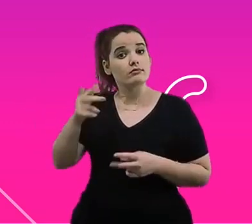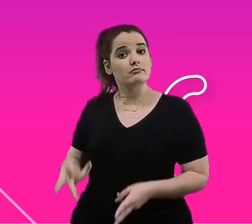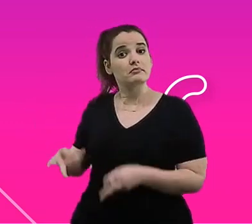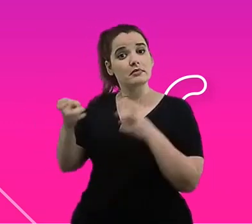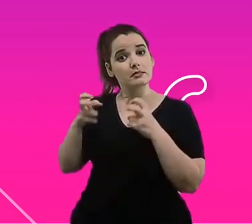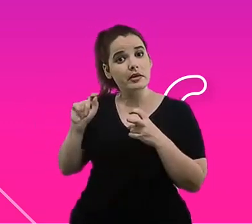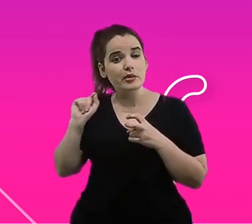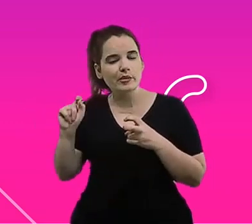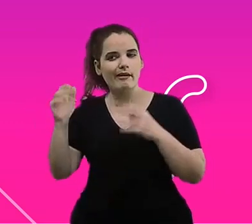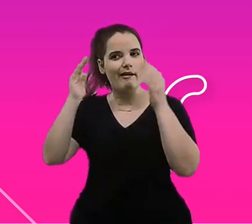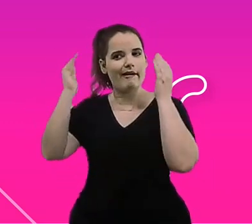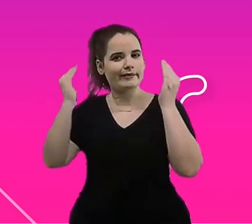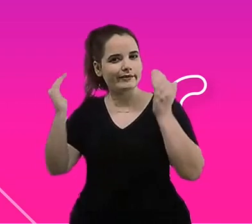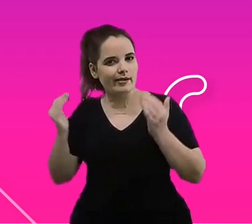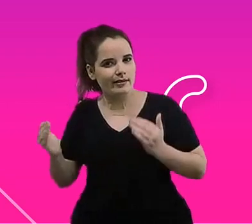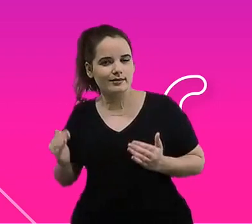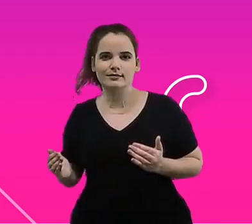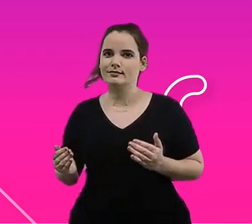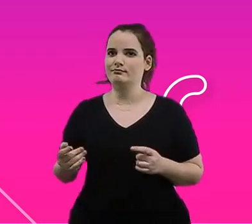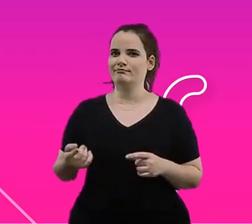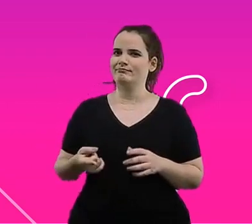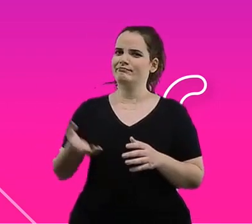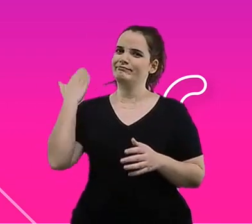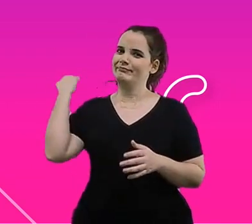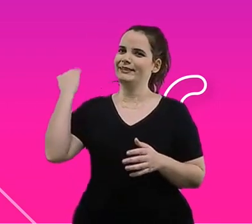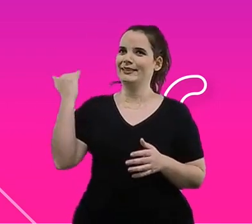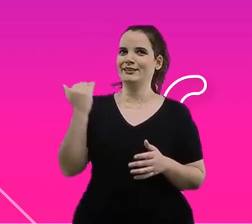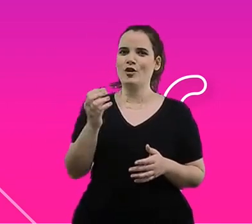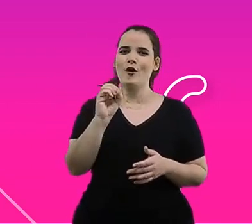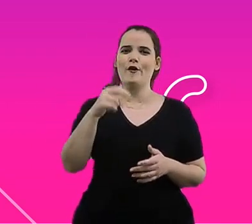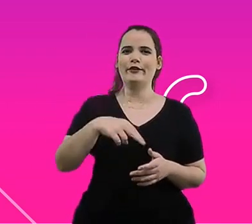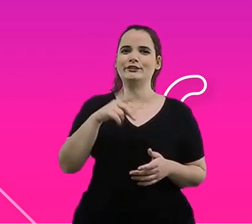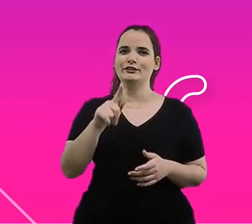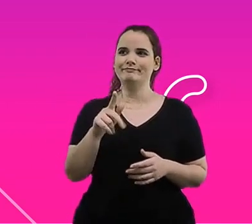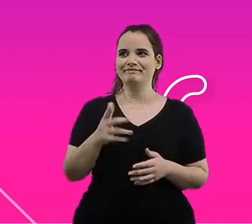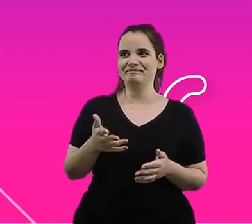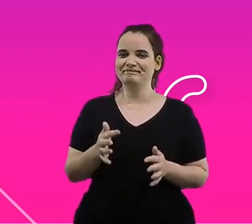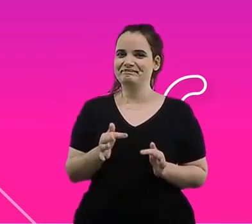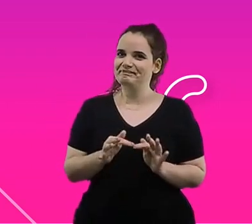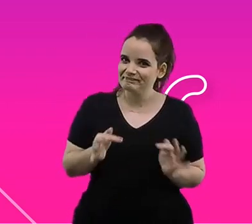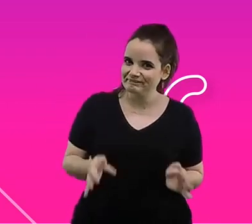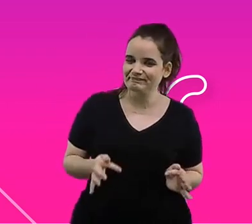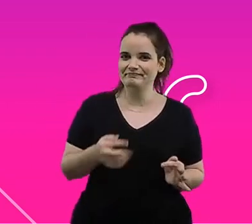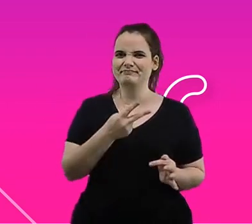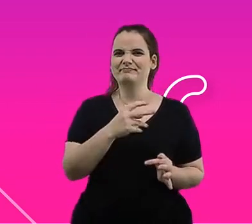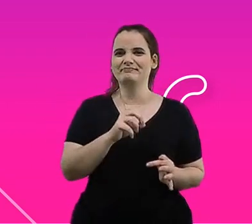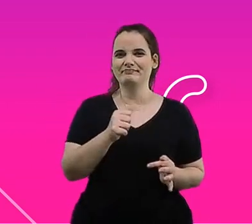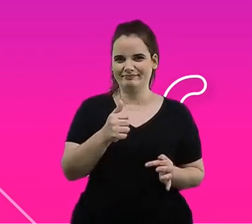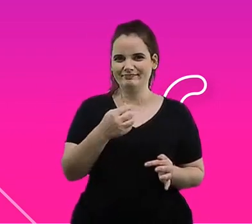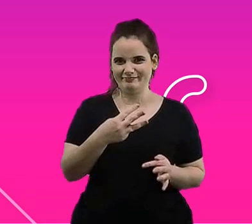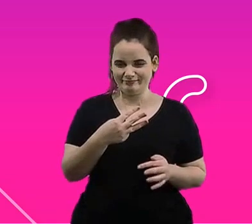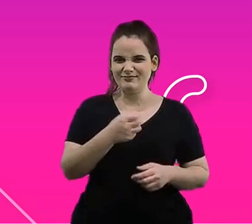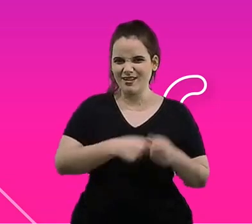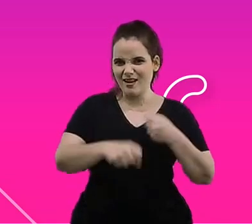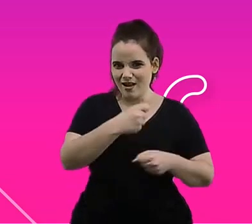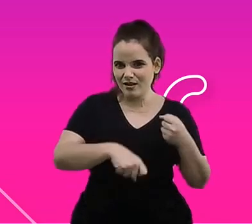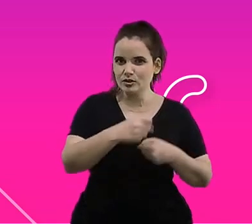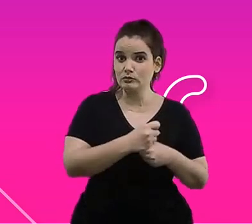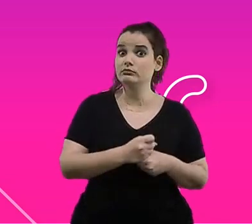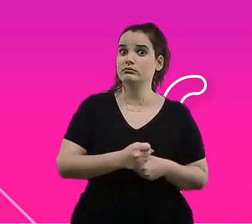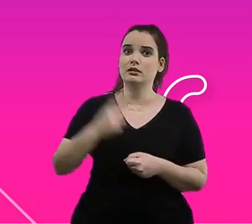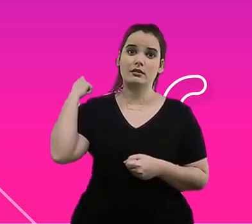de legado, que a Glócia falou, de outras áreas, outros estados, enfim, cara, isso aí é replicável. Tudo que a gente está olhando aqui, de